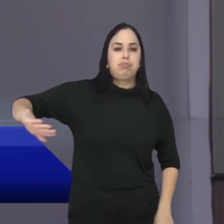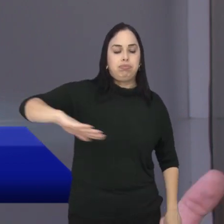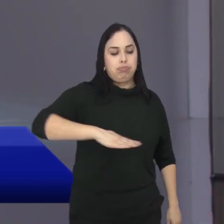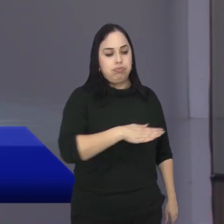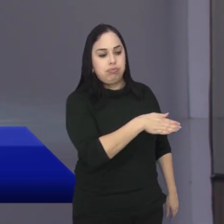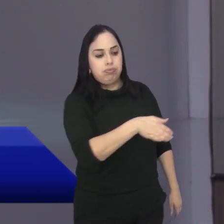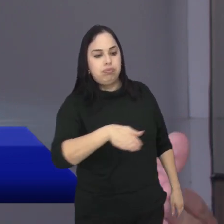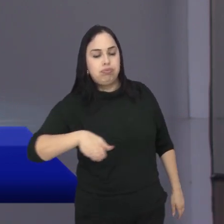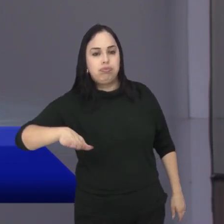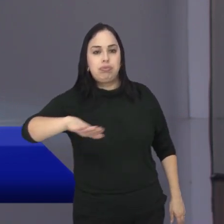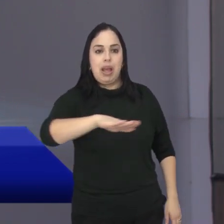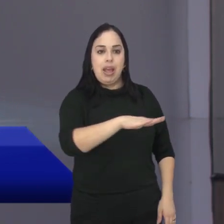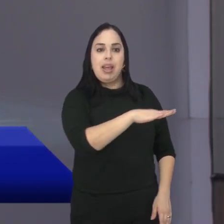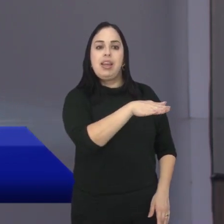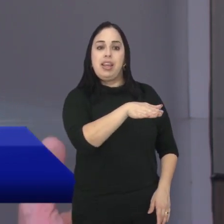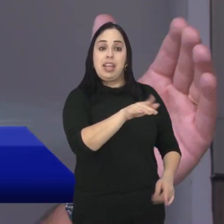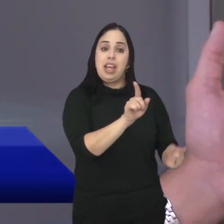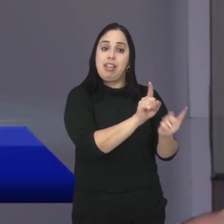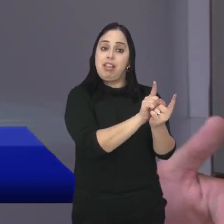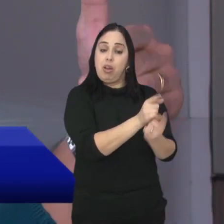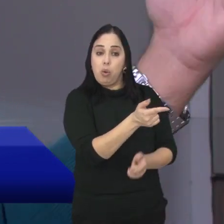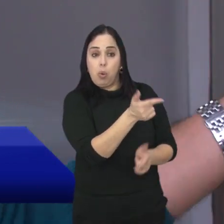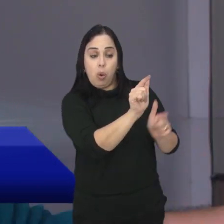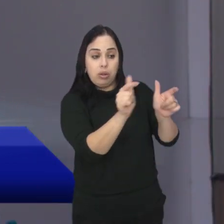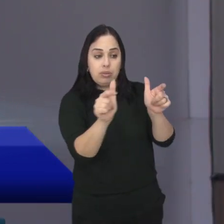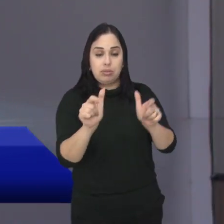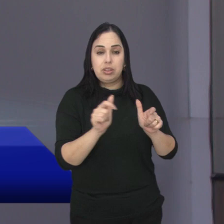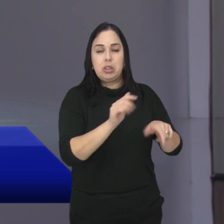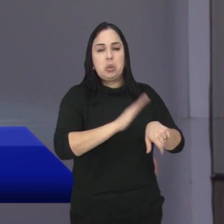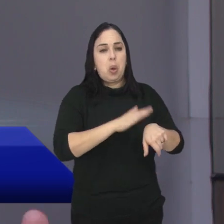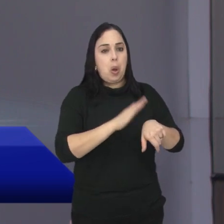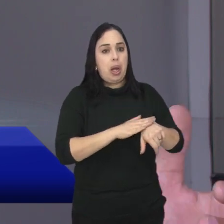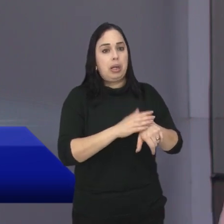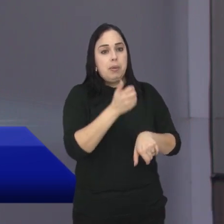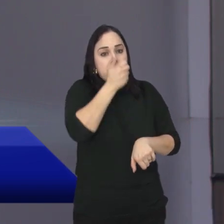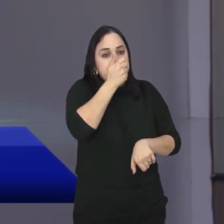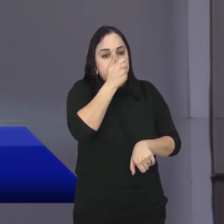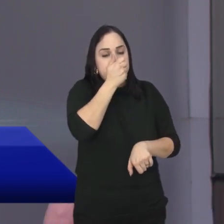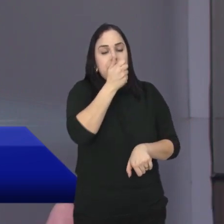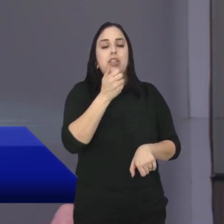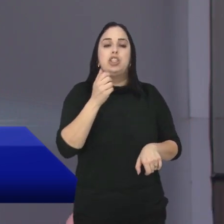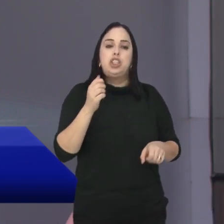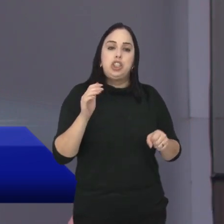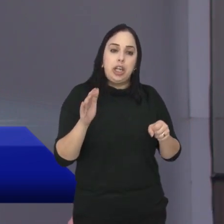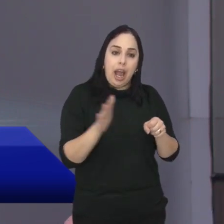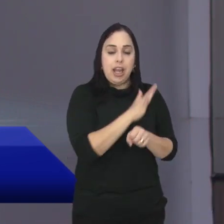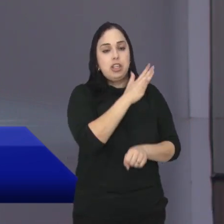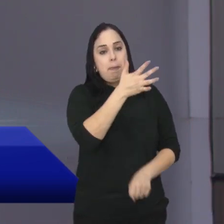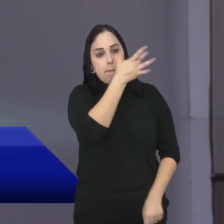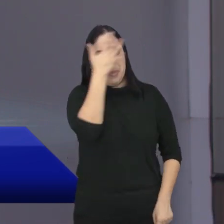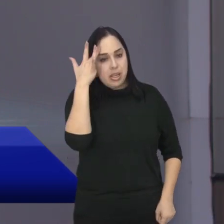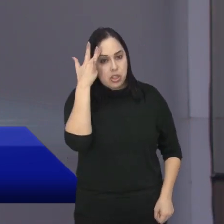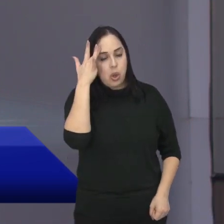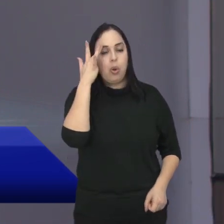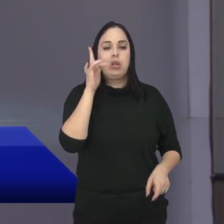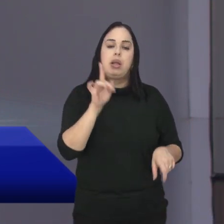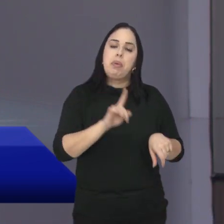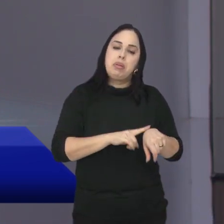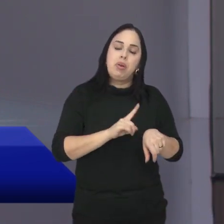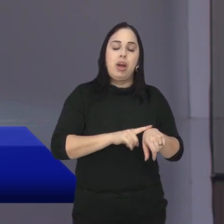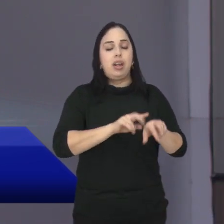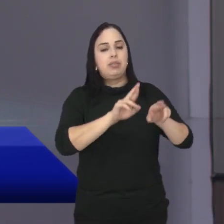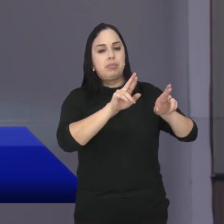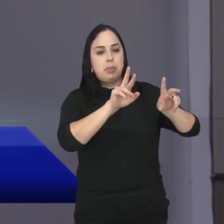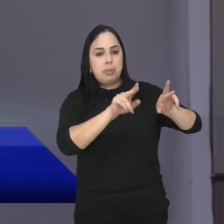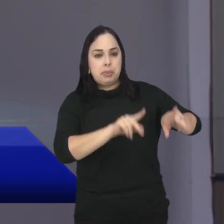sair da rota dele, fazer um atendimento em uma outra região, nos horários entre picos, nos horários onde há uma necessidade de um atendimento um